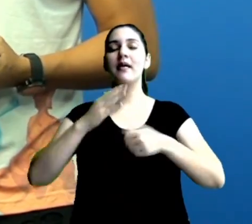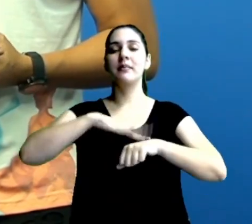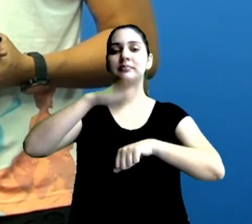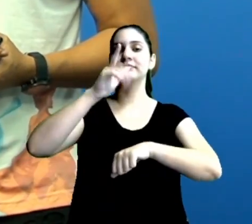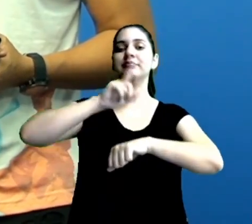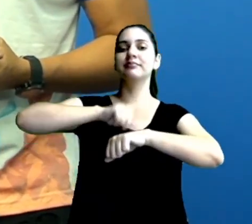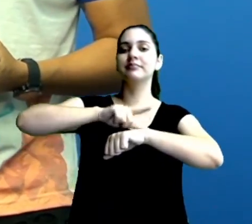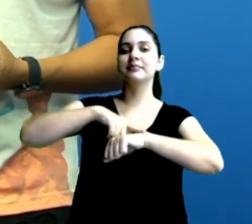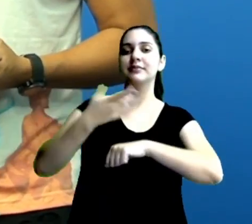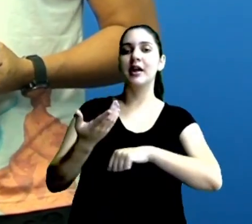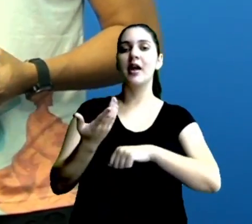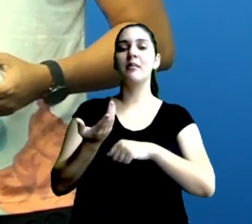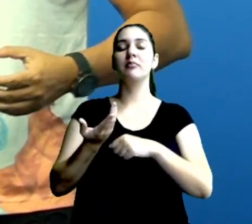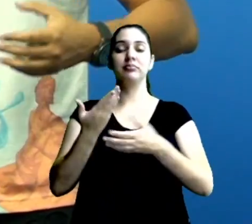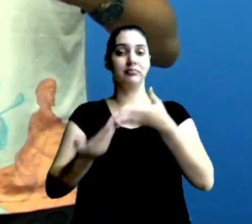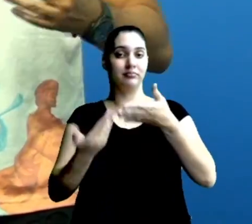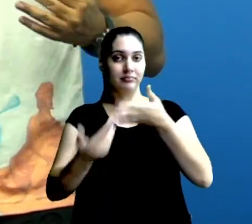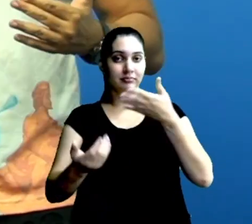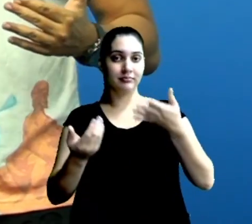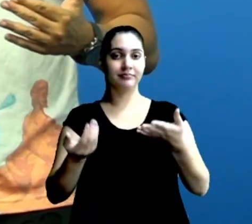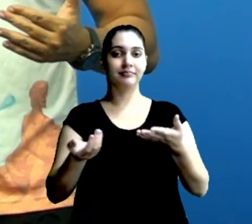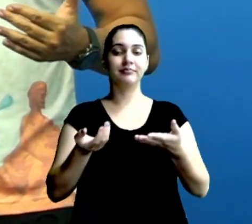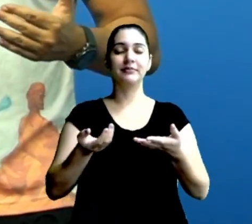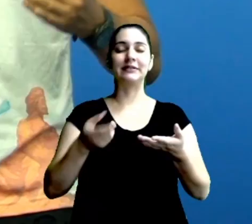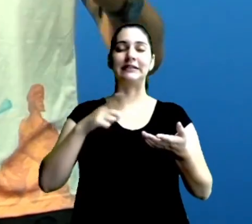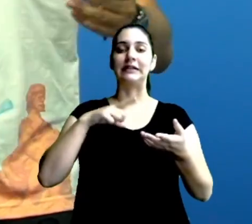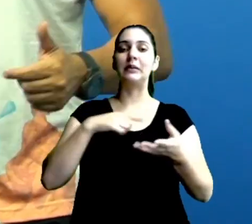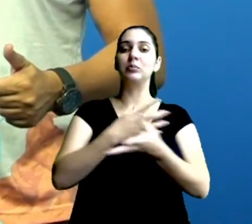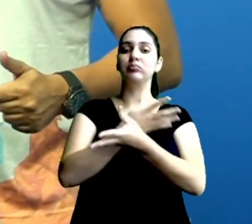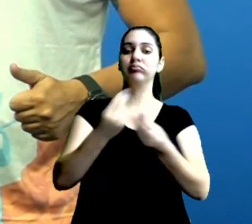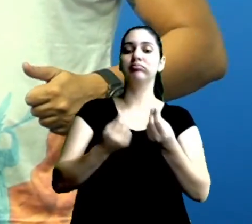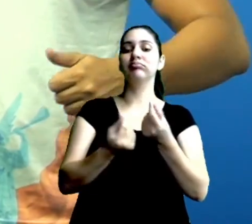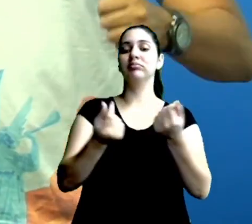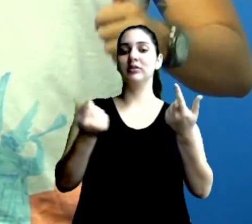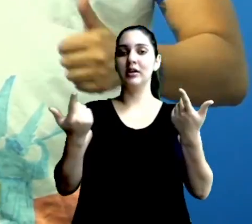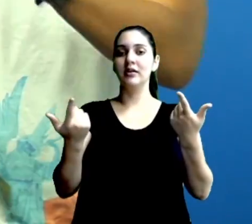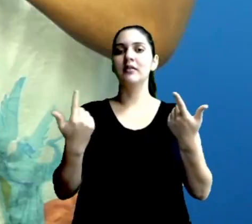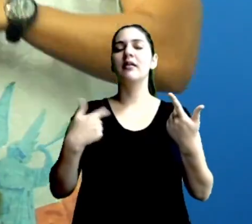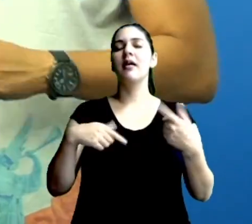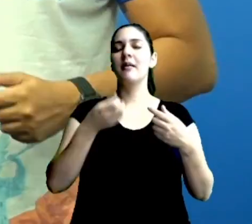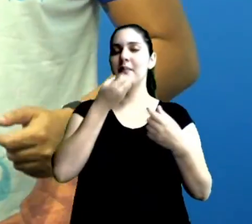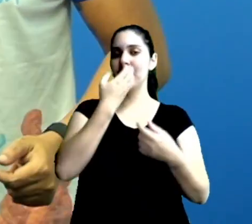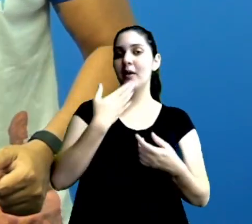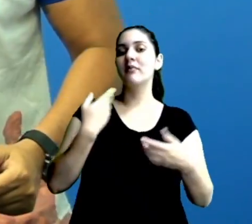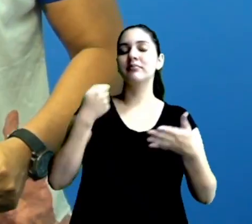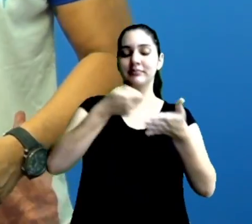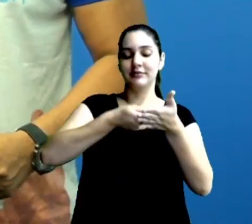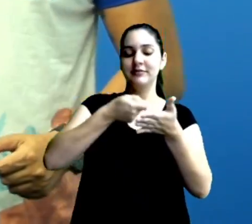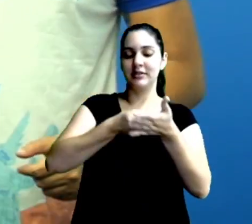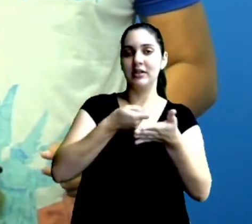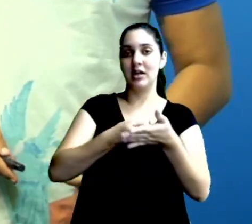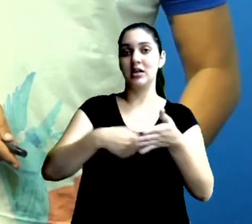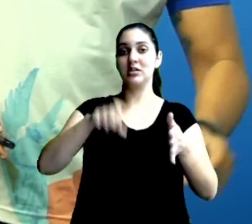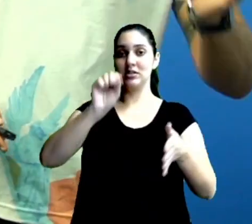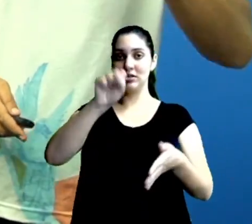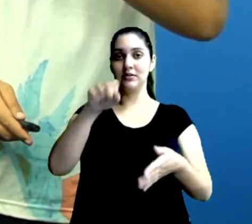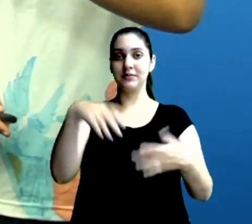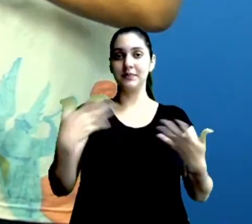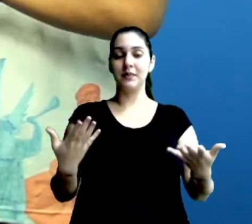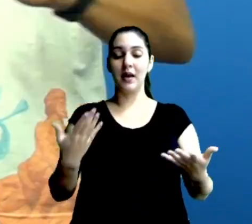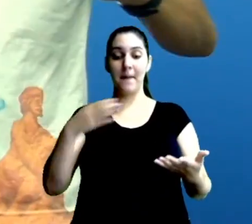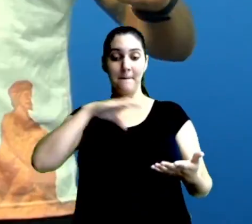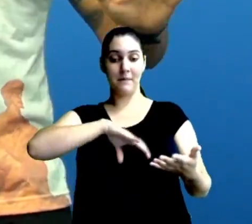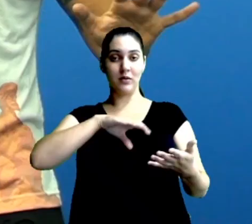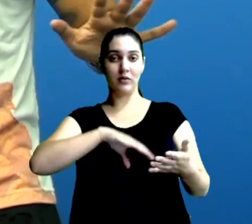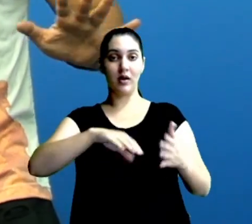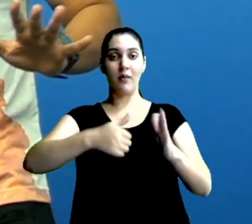para se estragar, né? Então dava muito dinheiro isso e valia a pena para eles sim enfrentar tudo isso e chegar às Índias. Portugal foi